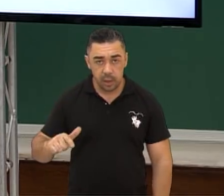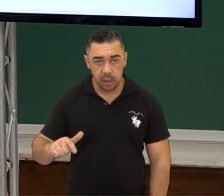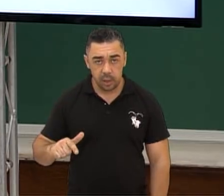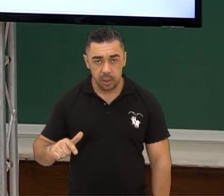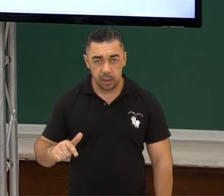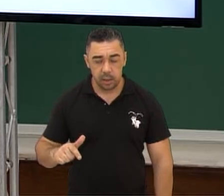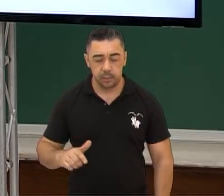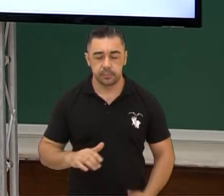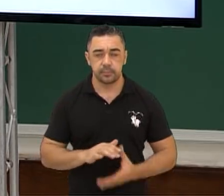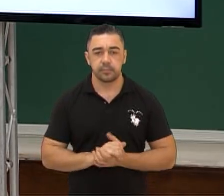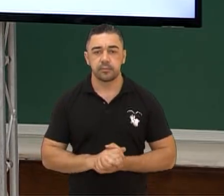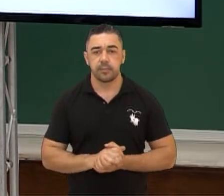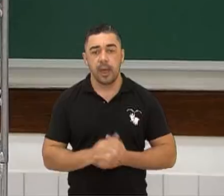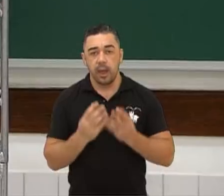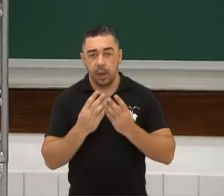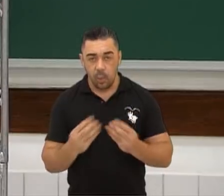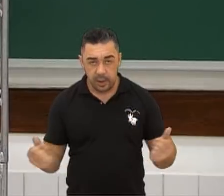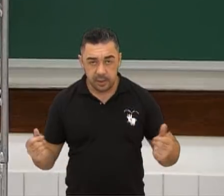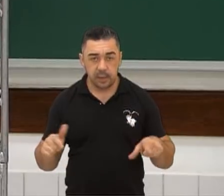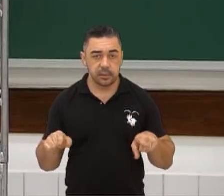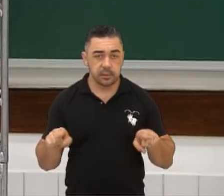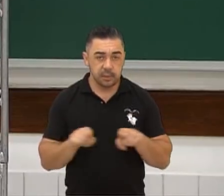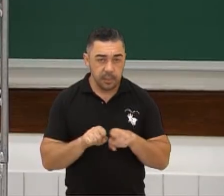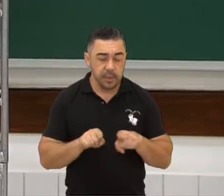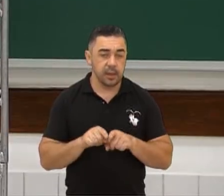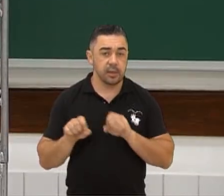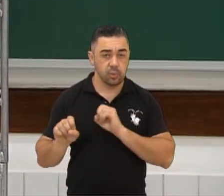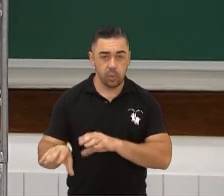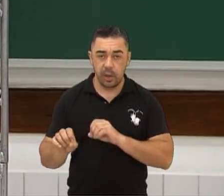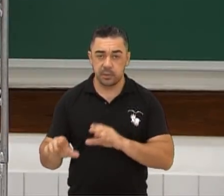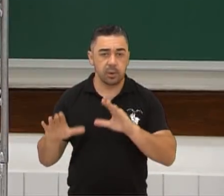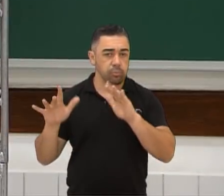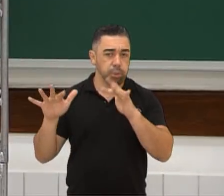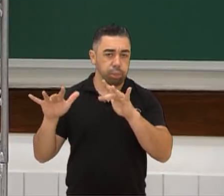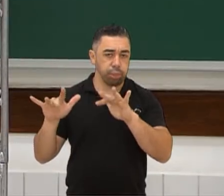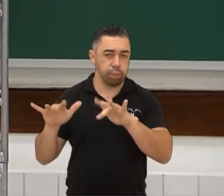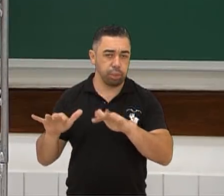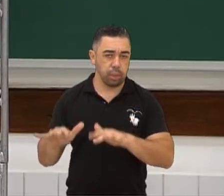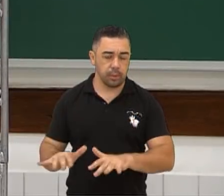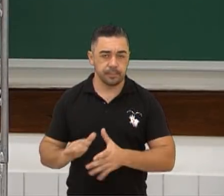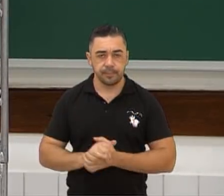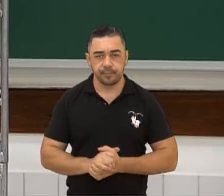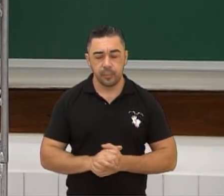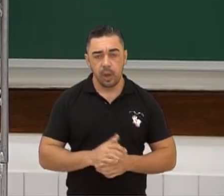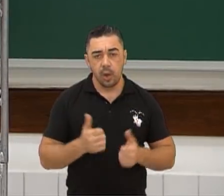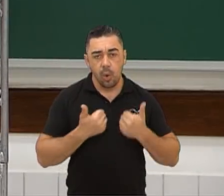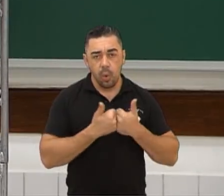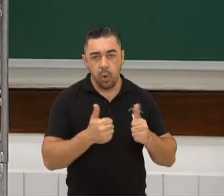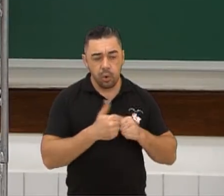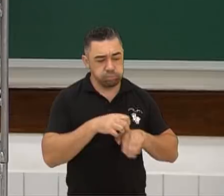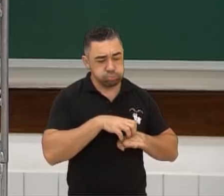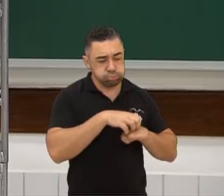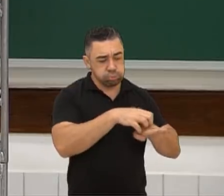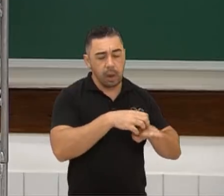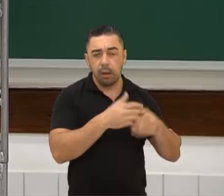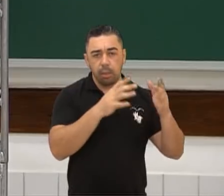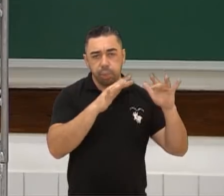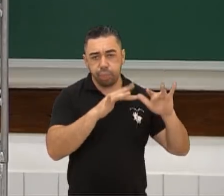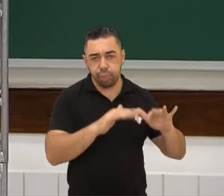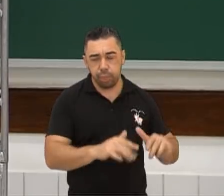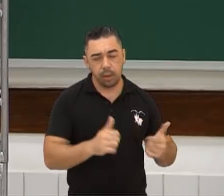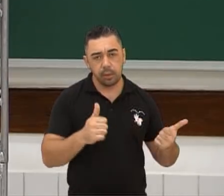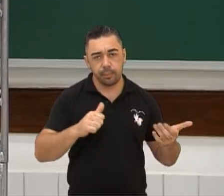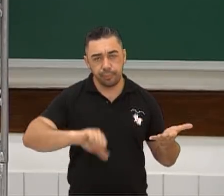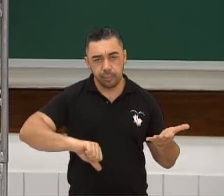crise. A qualidade dos serviços de educação caiu, do serviço de transporte, dos serviços oferecidos